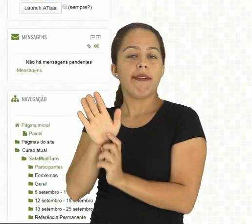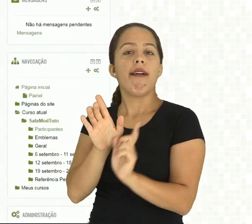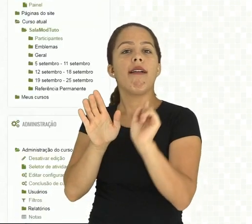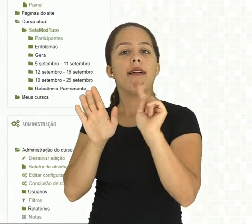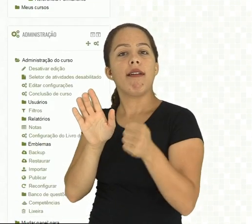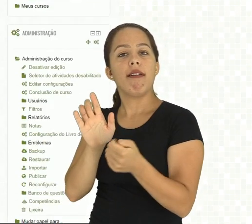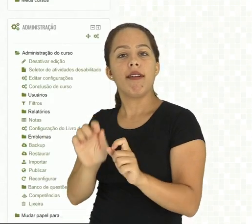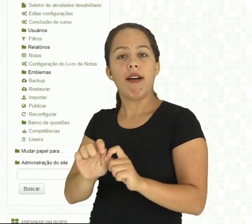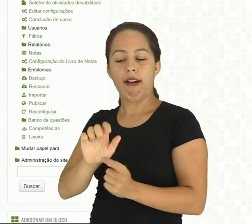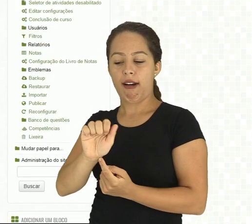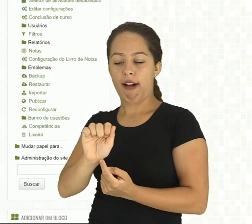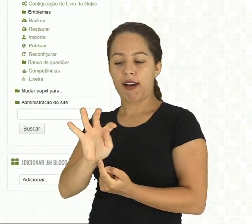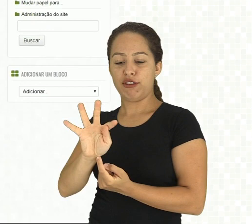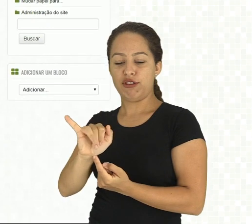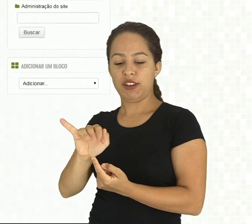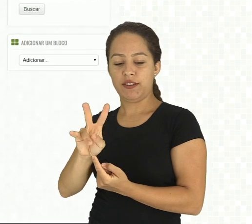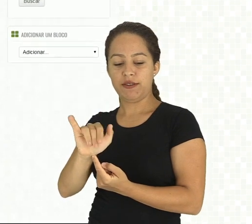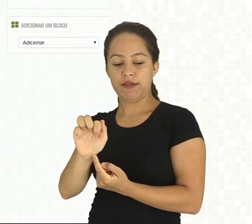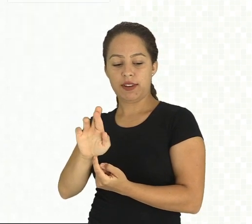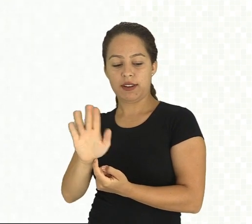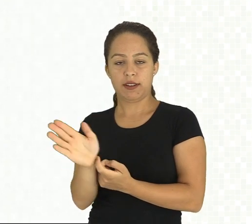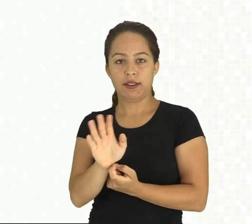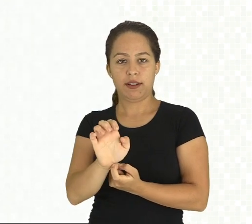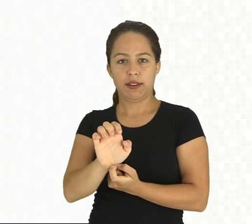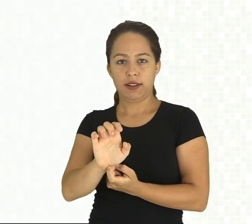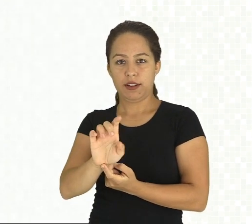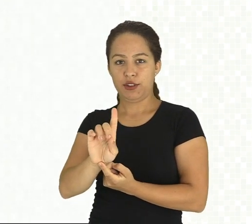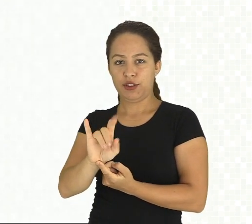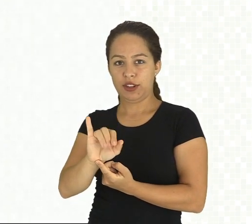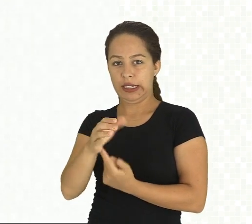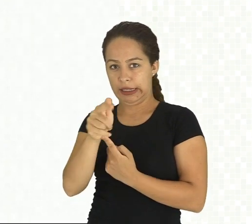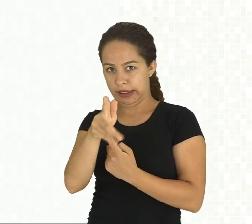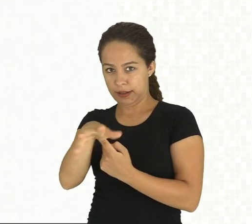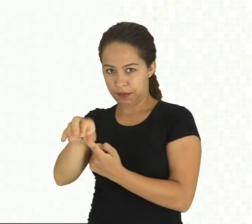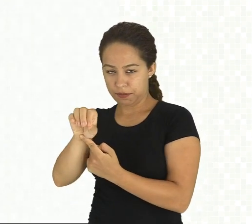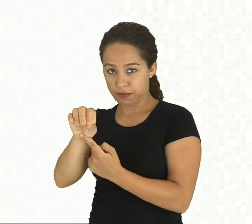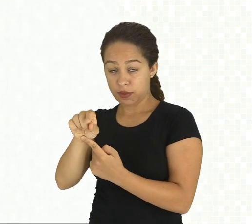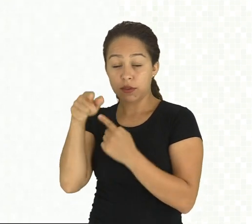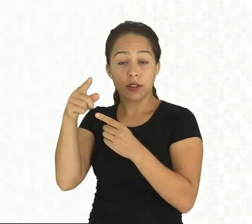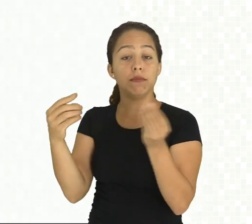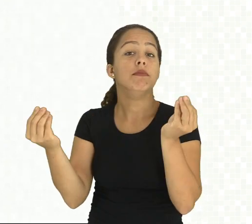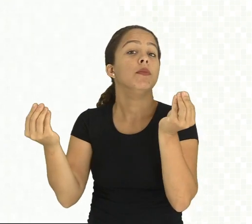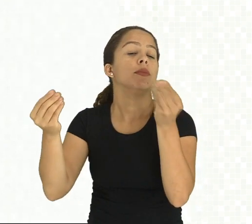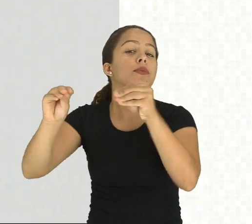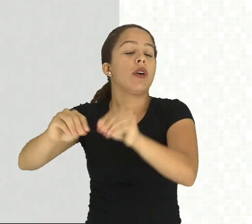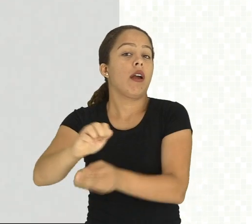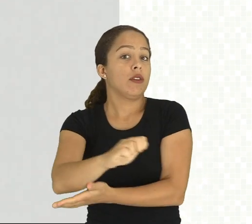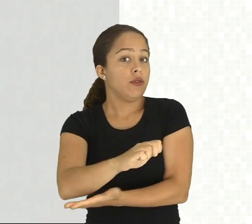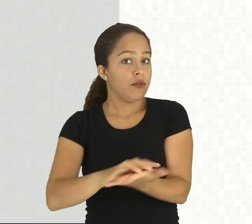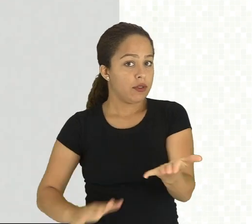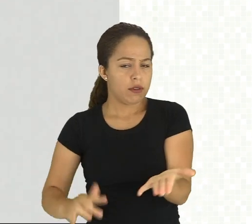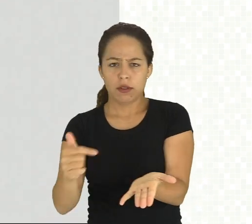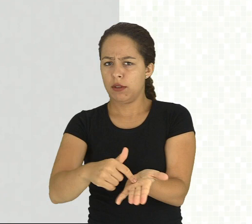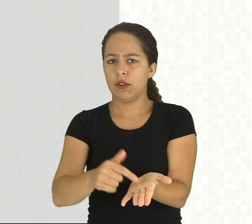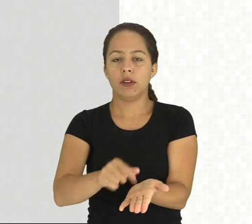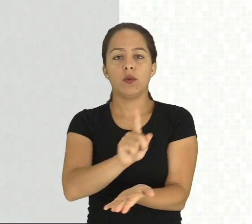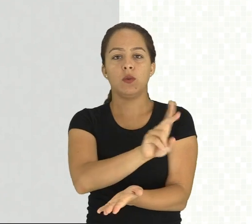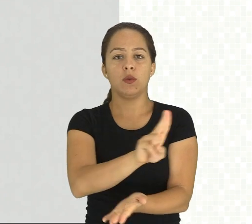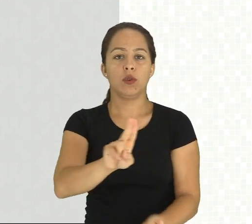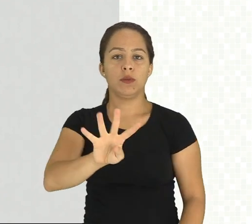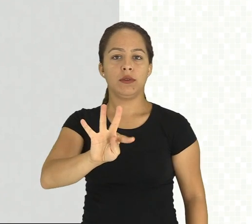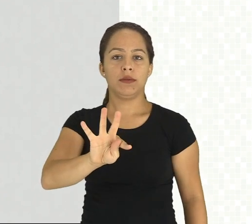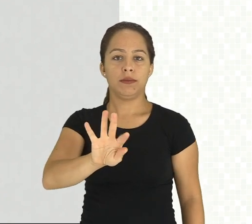aqui há uma semana a semana 2 por exemplo vamos adicionar aqui uma atividade essa atividade do